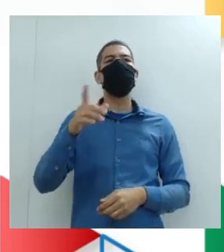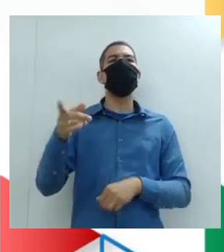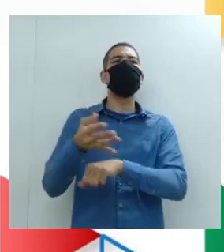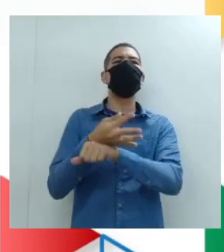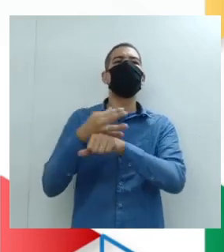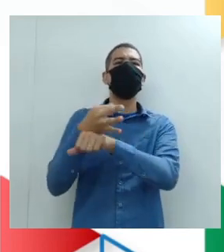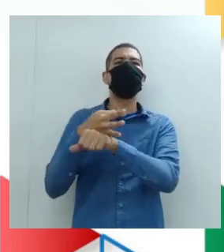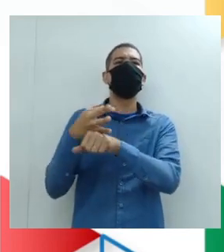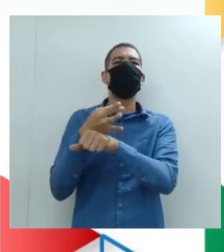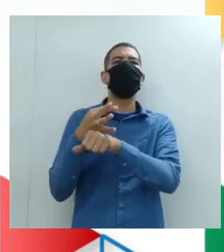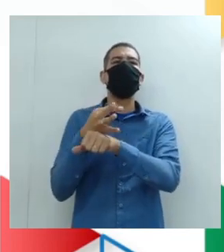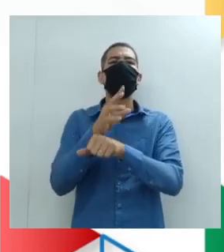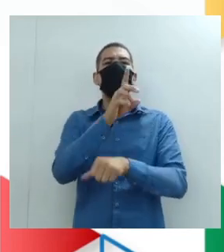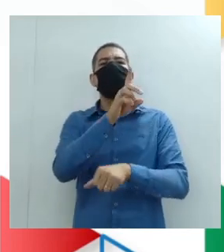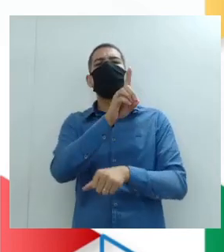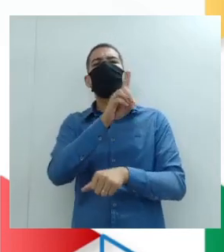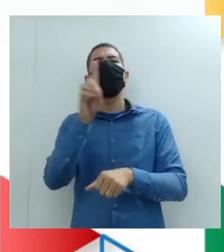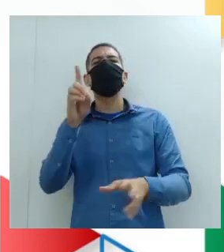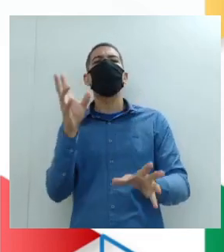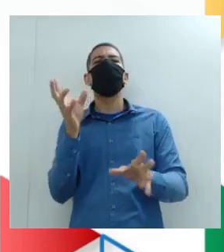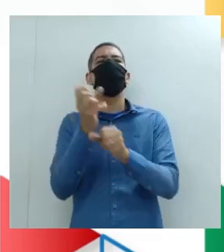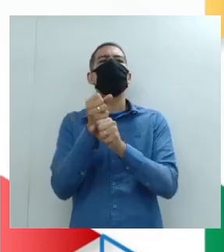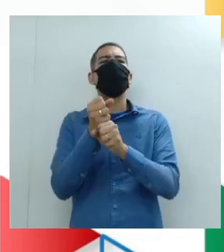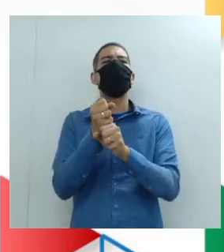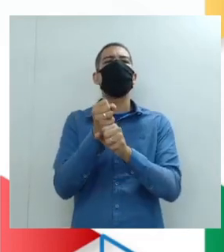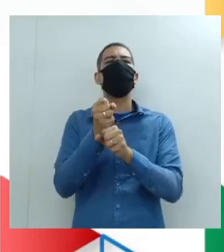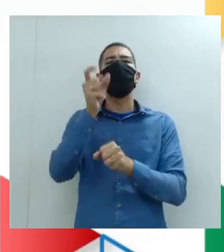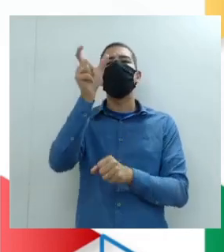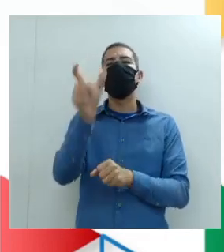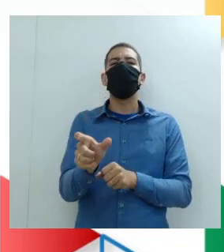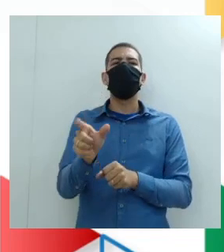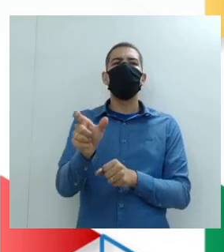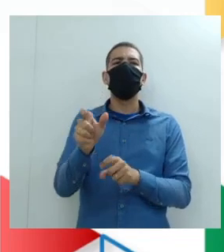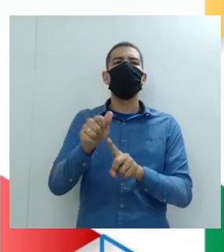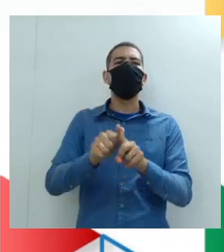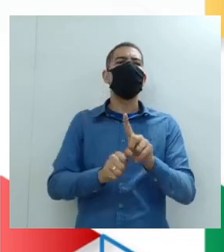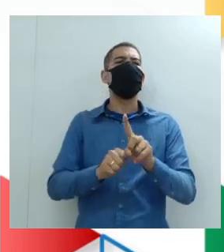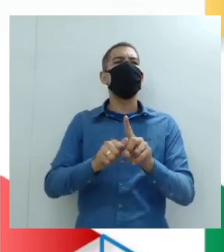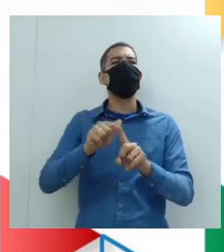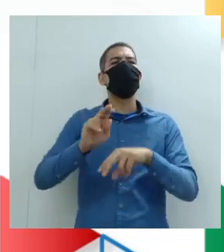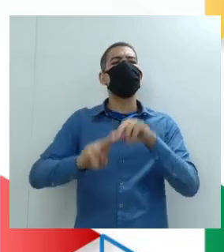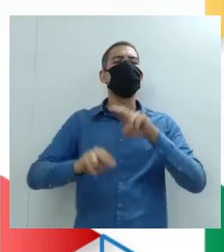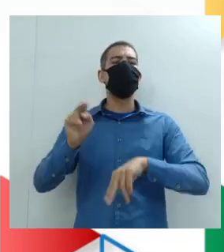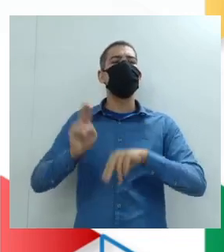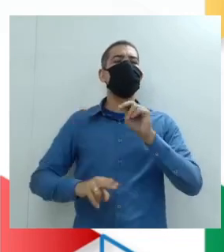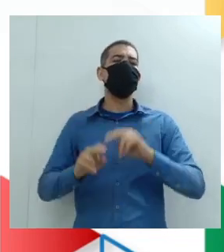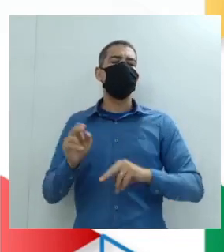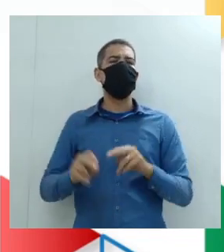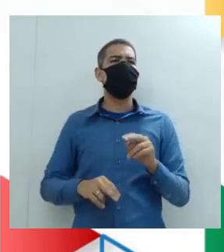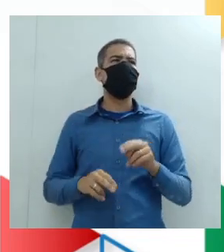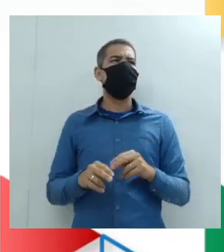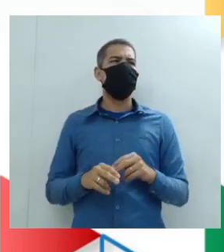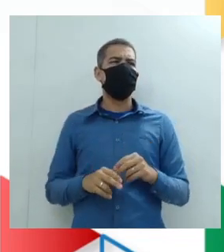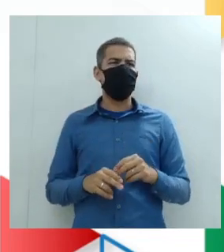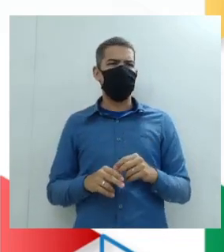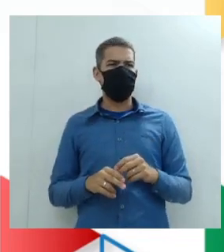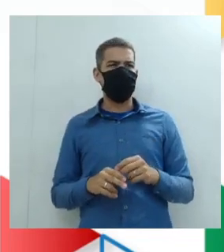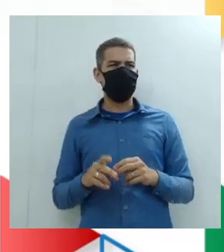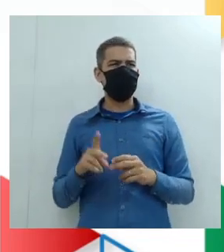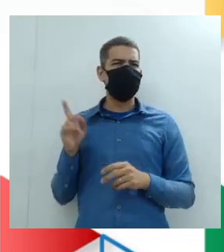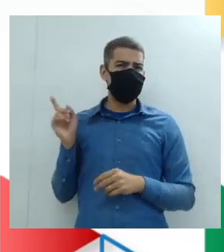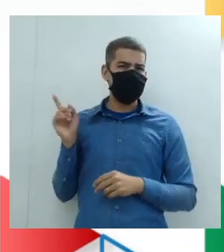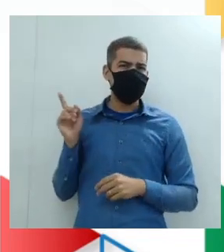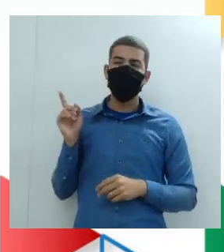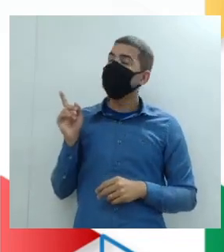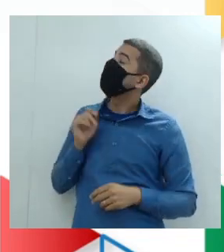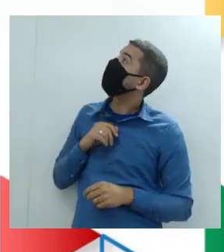férias ou de recesso há nessa escola no mês de junho, tá? Quando é que isso acontece? Olha, para